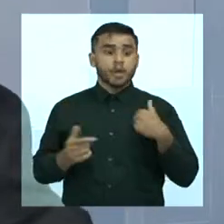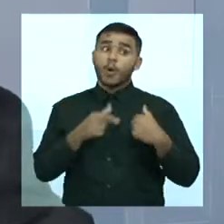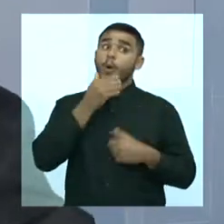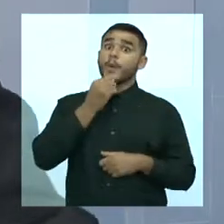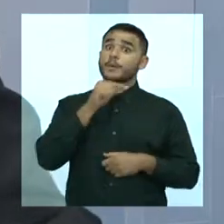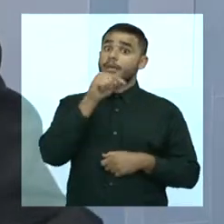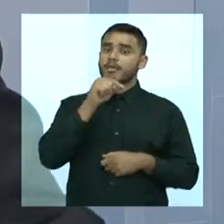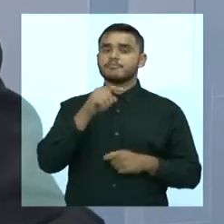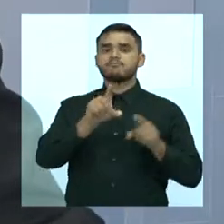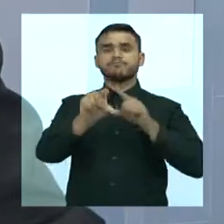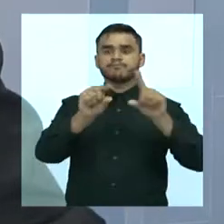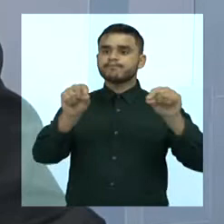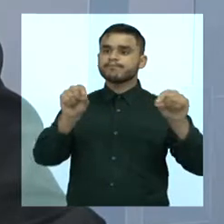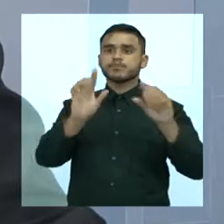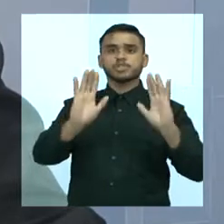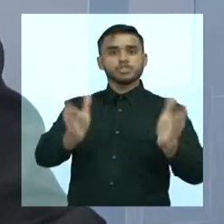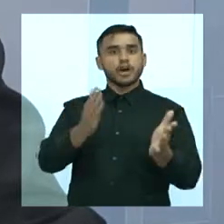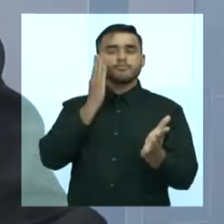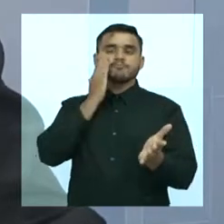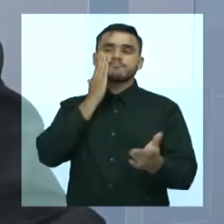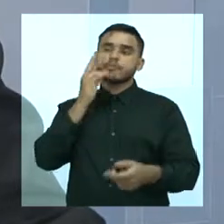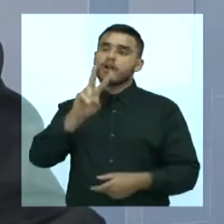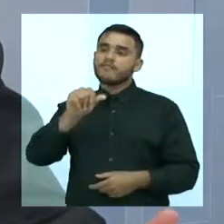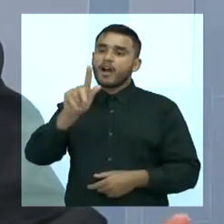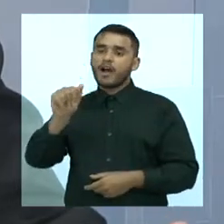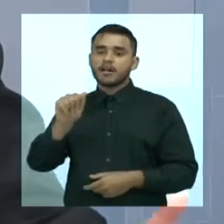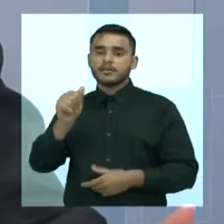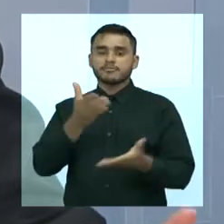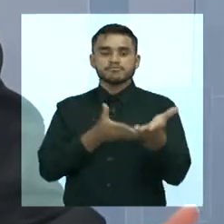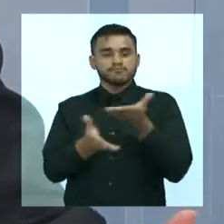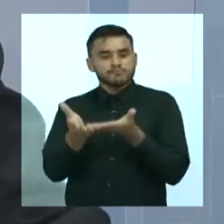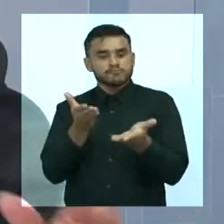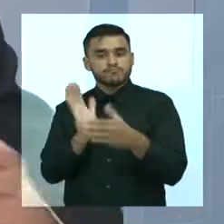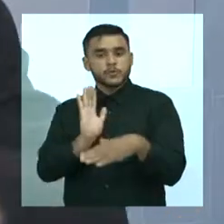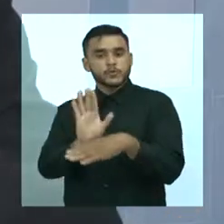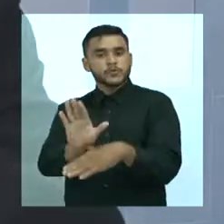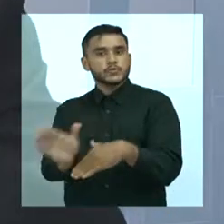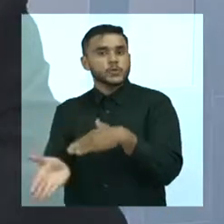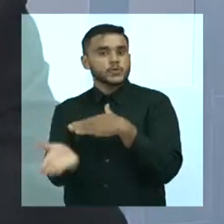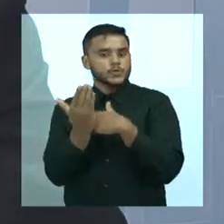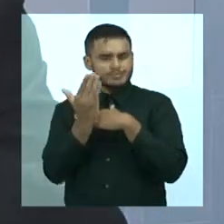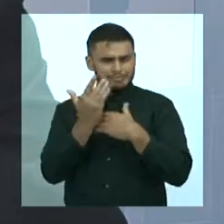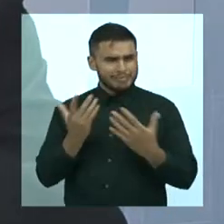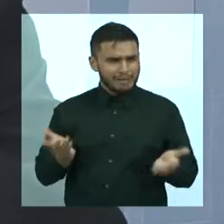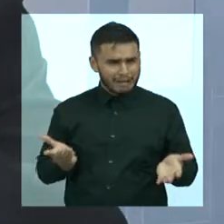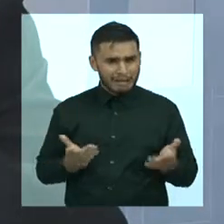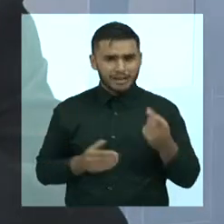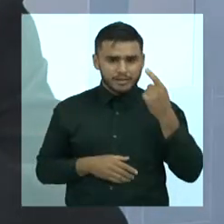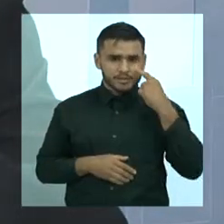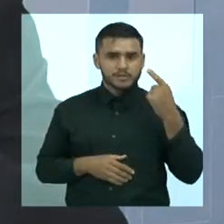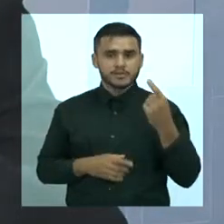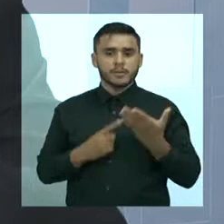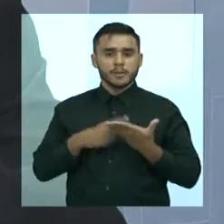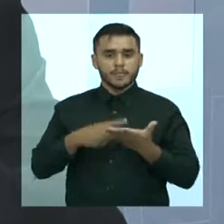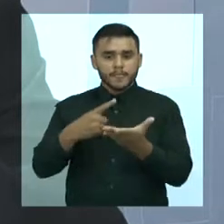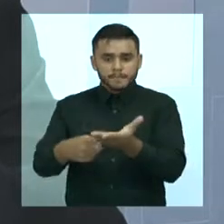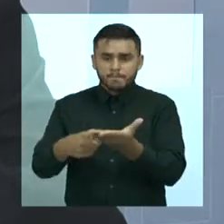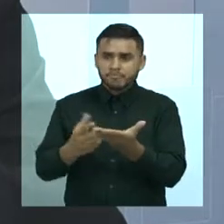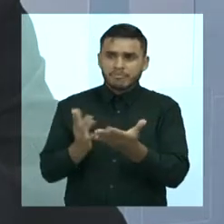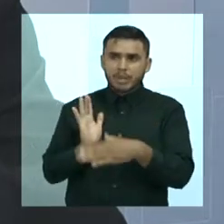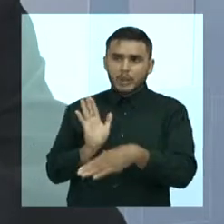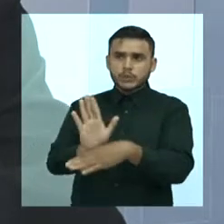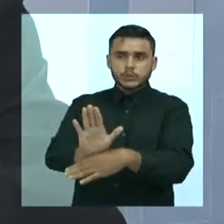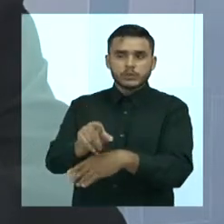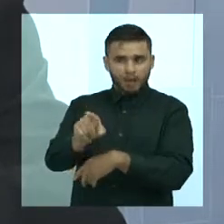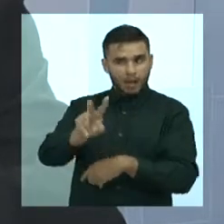né? Porque, na minha avaliação, não é praxe desse governo fazer esse jogo de toma lá